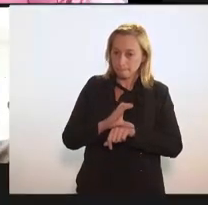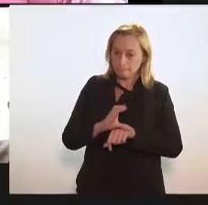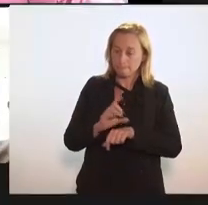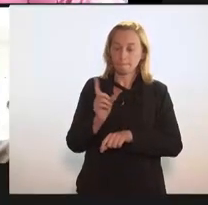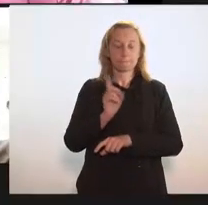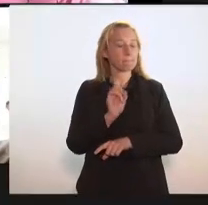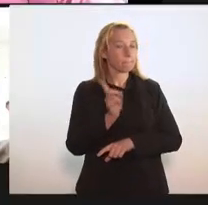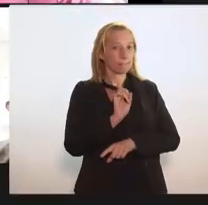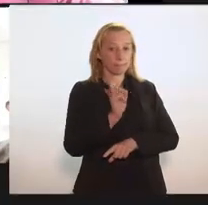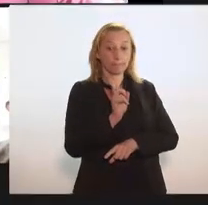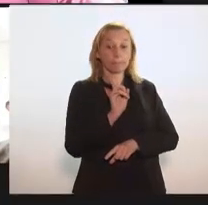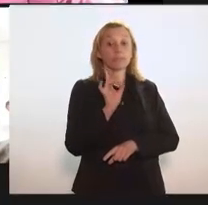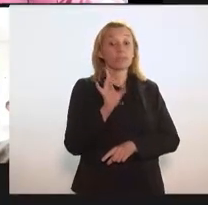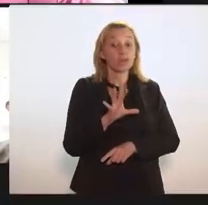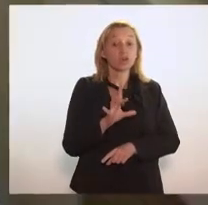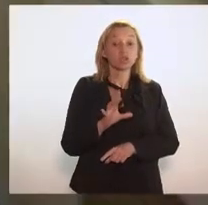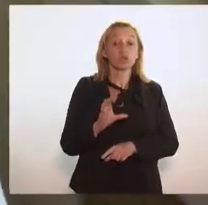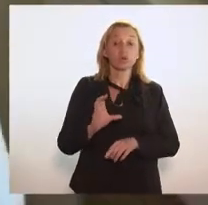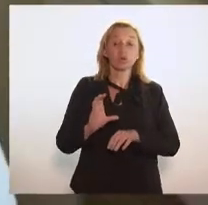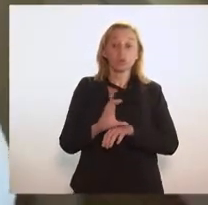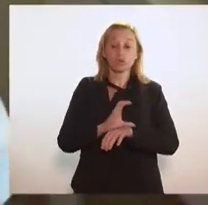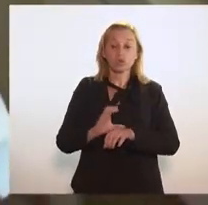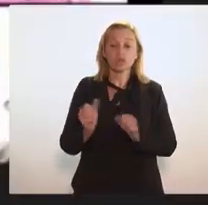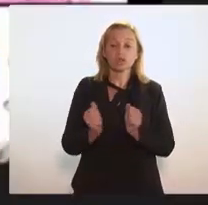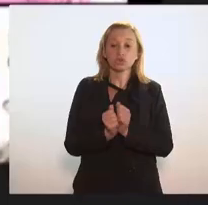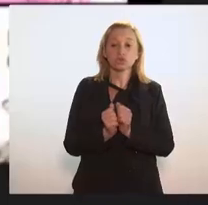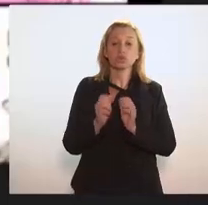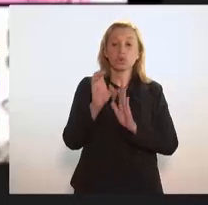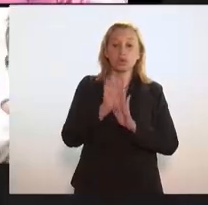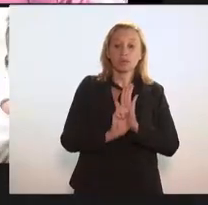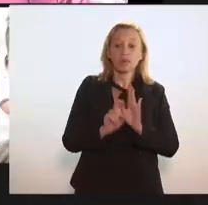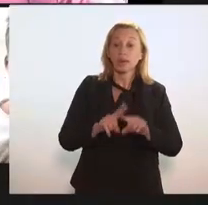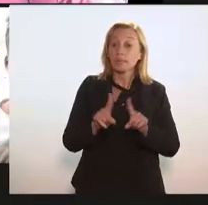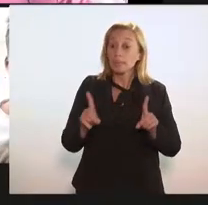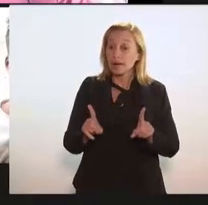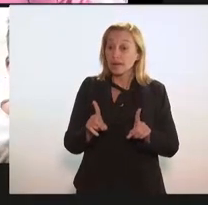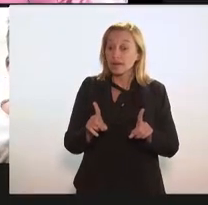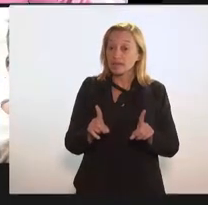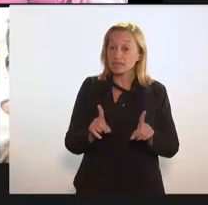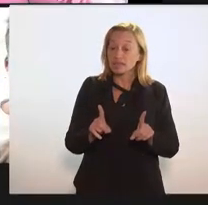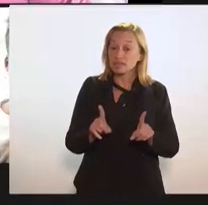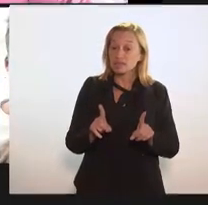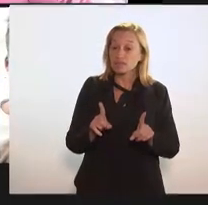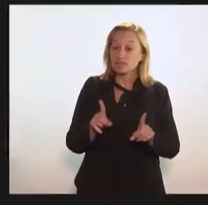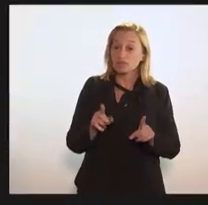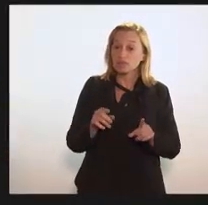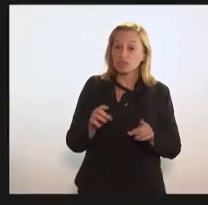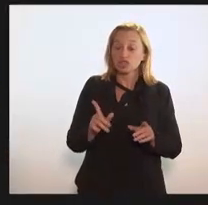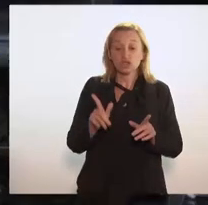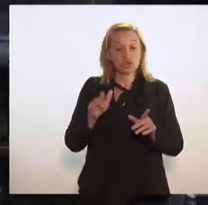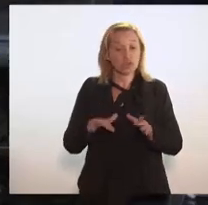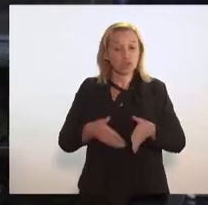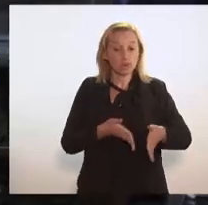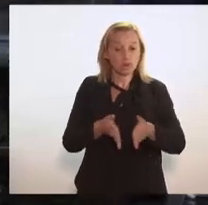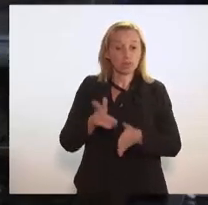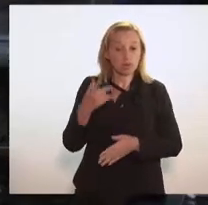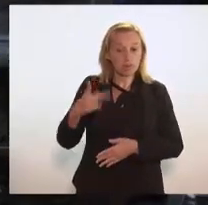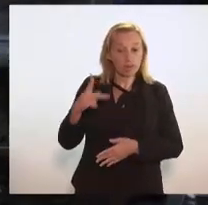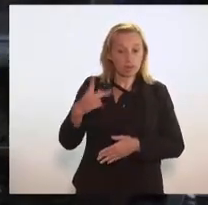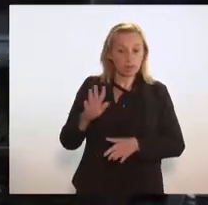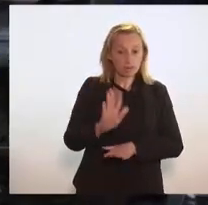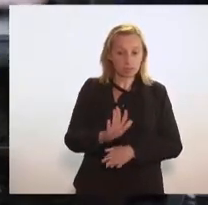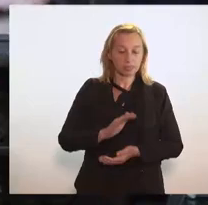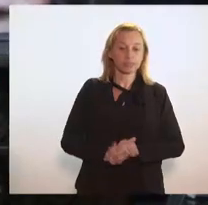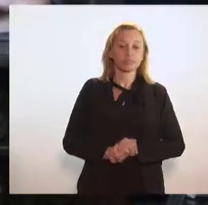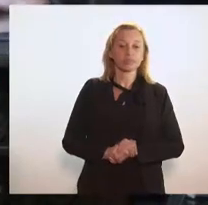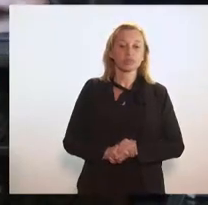não eu vou dar constitucionalidade mas absoluto também que ver gente do caminho dele então deixa o